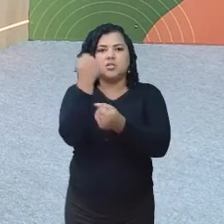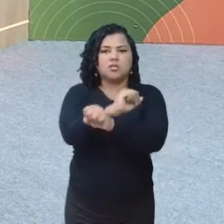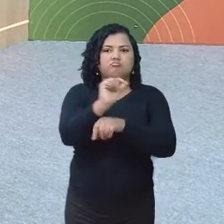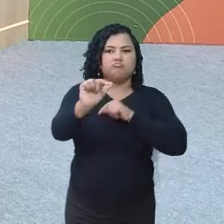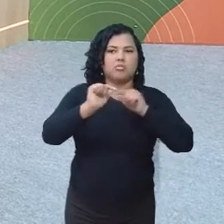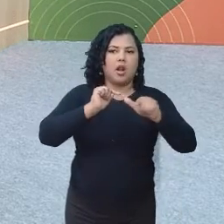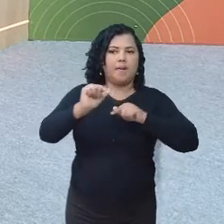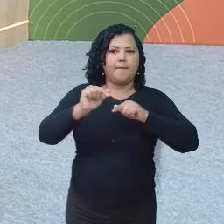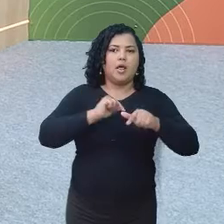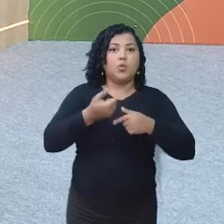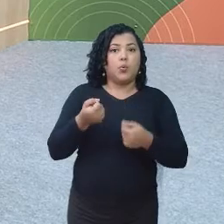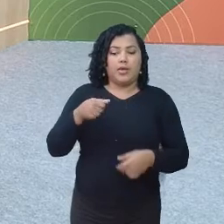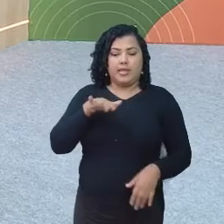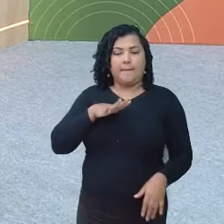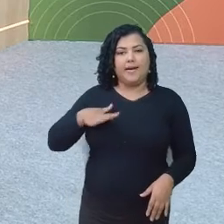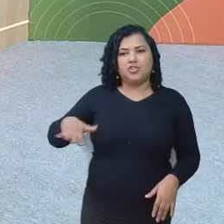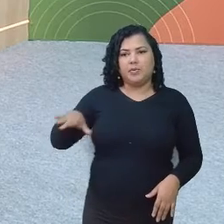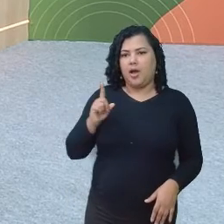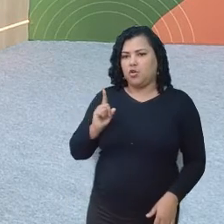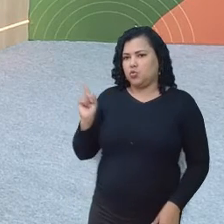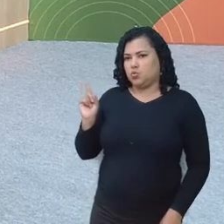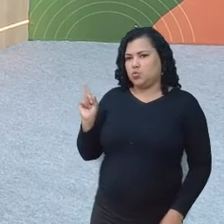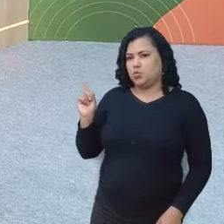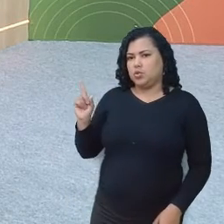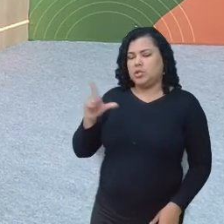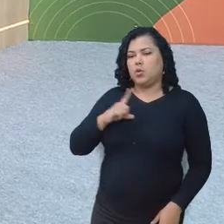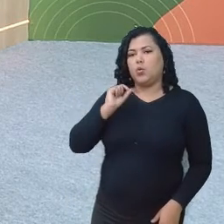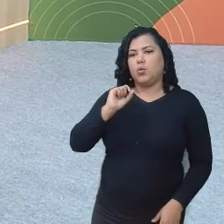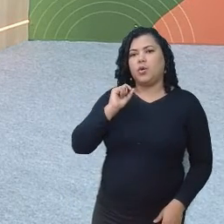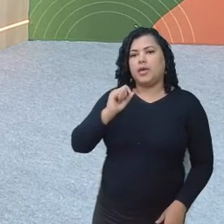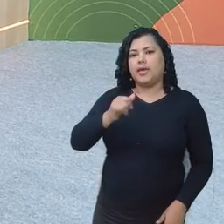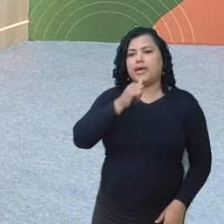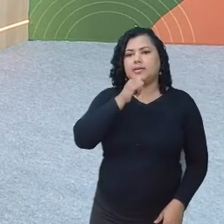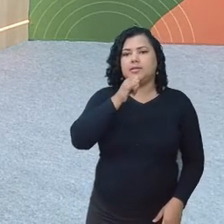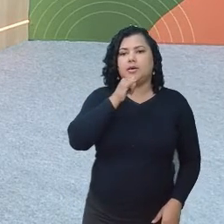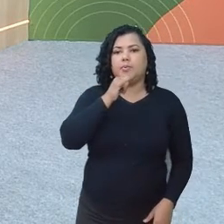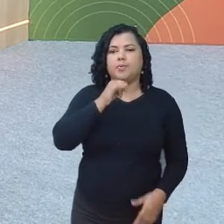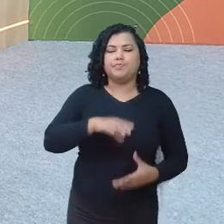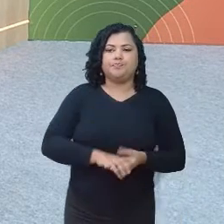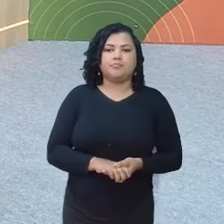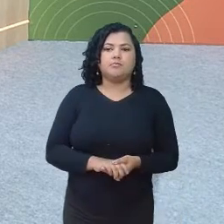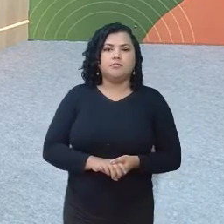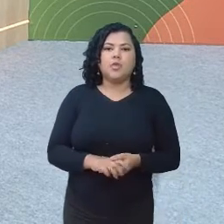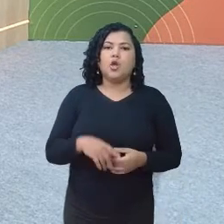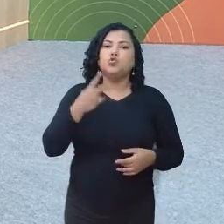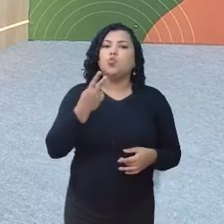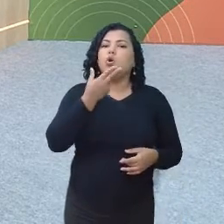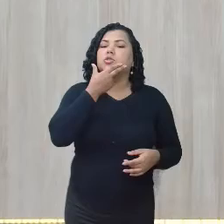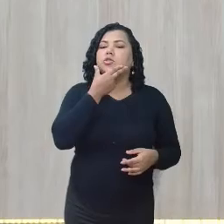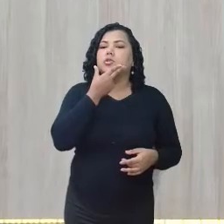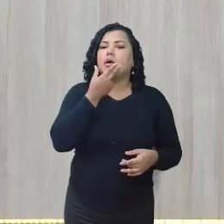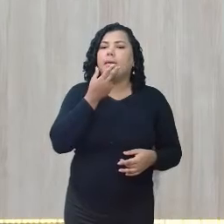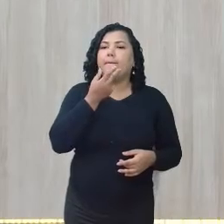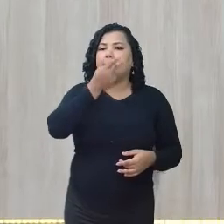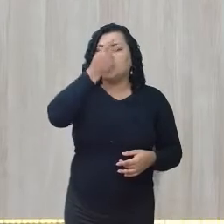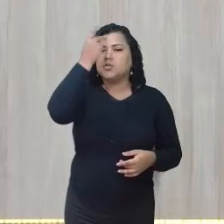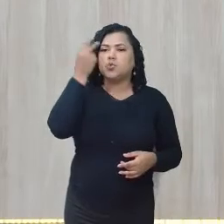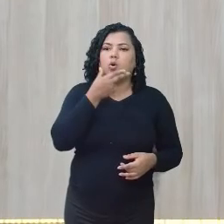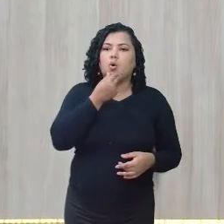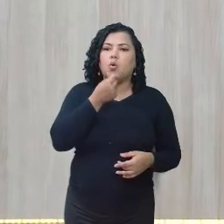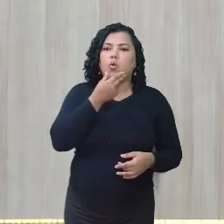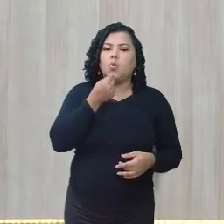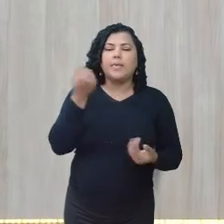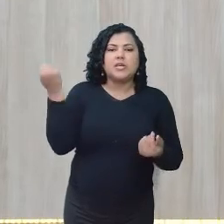temos embaixo aqui, ó, escravos, né, eles carregando, né, tipo uma rede. Ali muito provavelmente a gente vai ter,